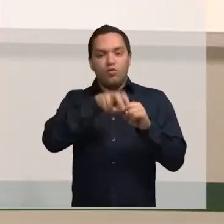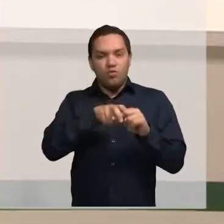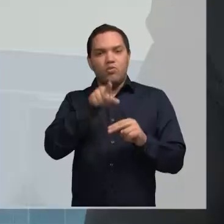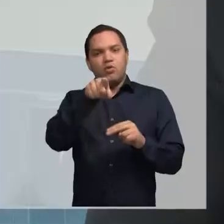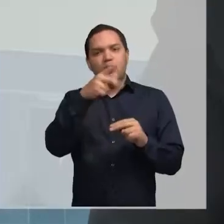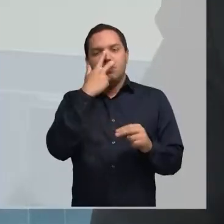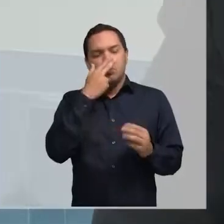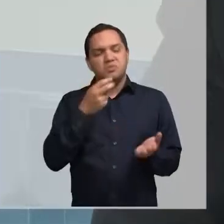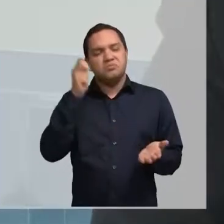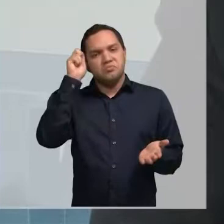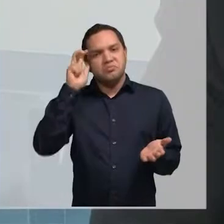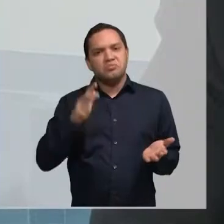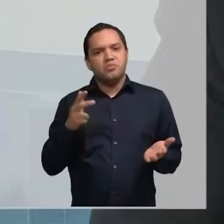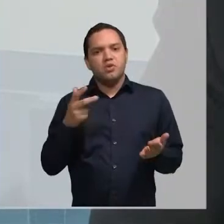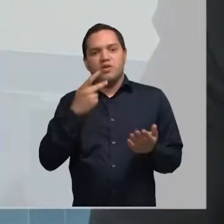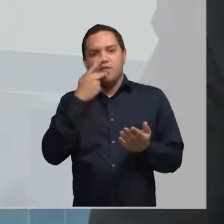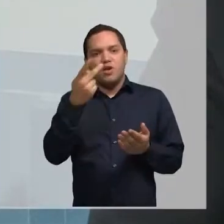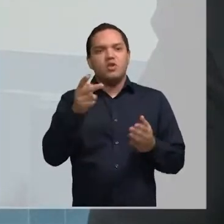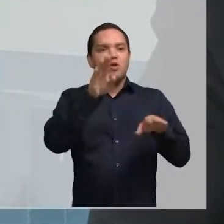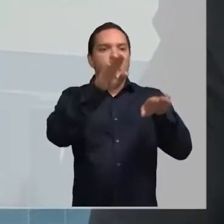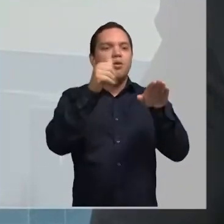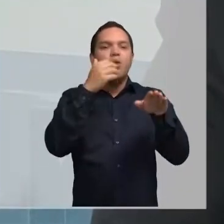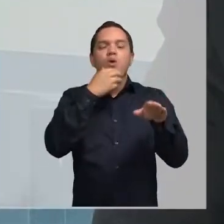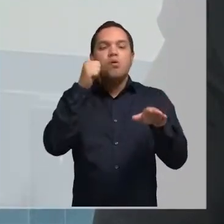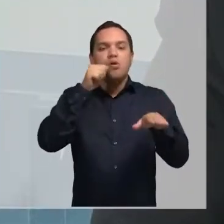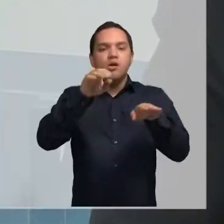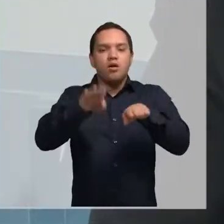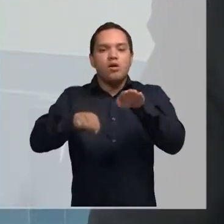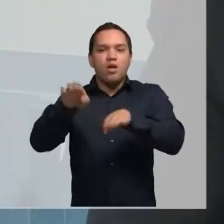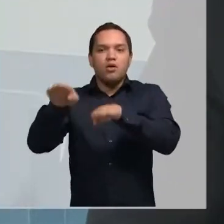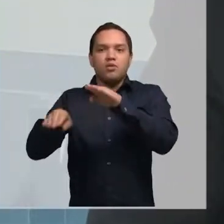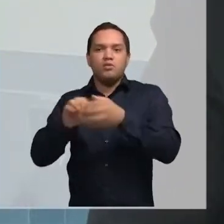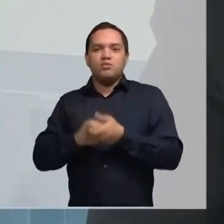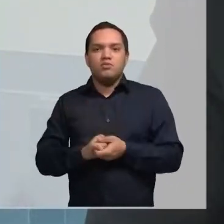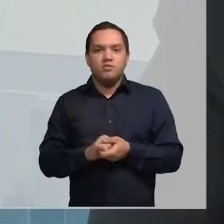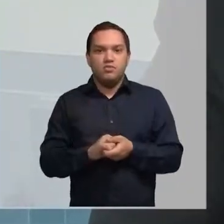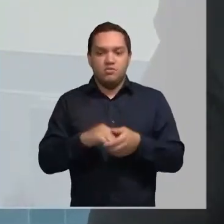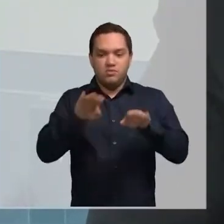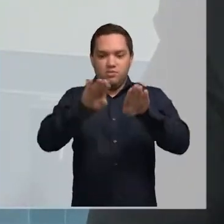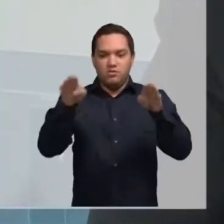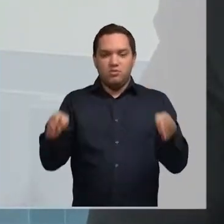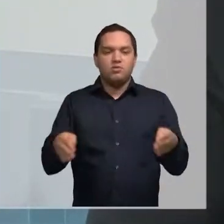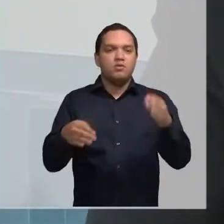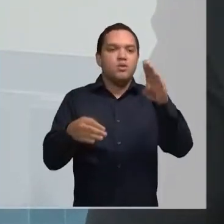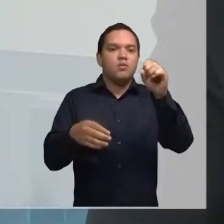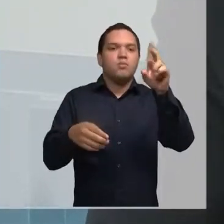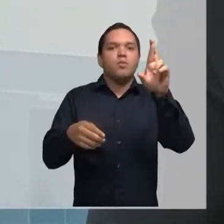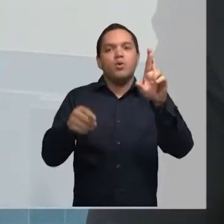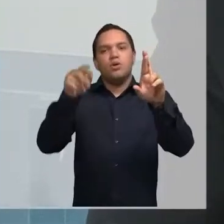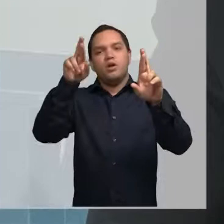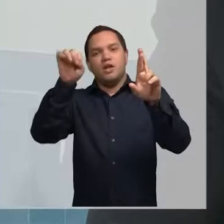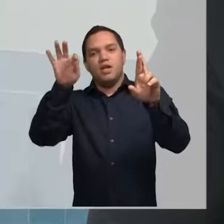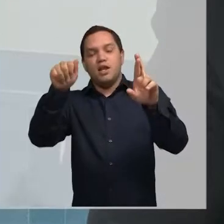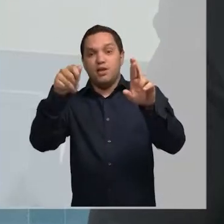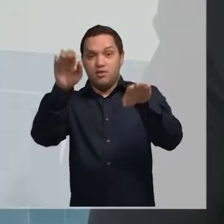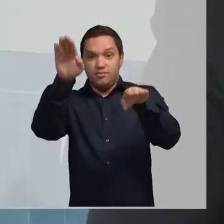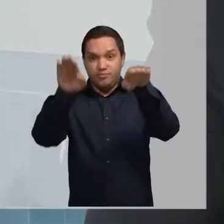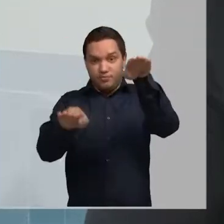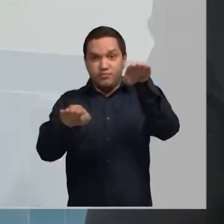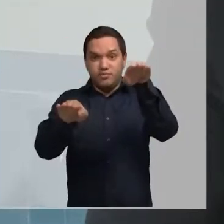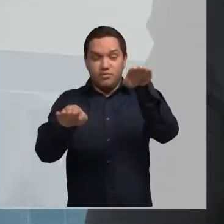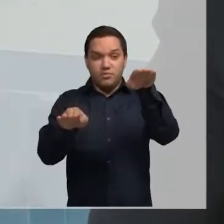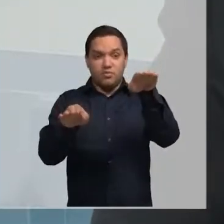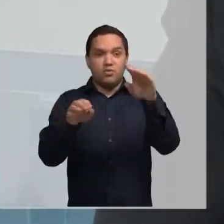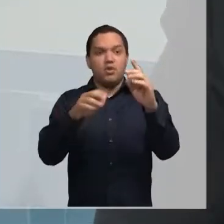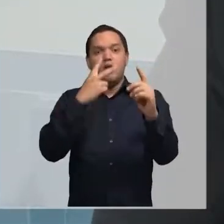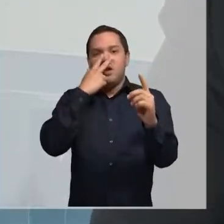grande. Falaram em desigualdade entre homem e mulher. Ele mostrou a desigualdade na bancada. Que é um fato. É um fato. Eu tenho certeza que o William Bonner ganha